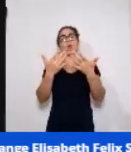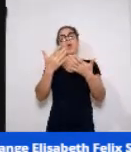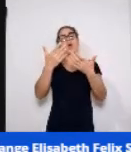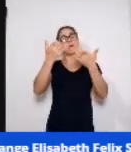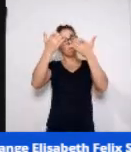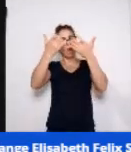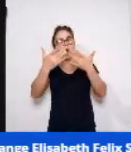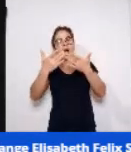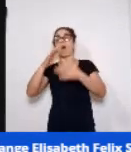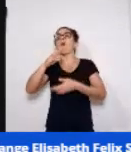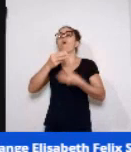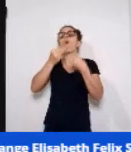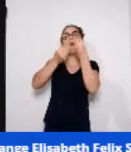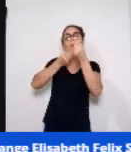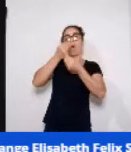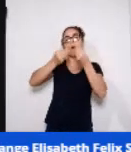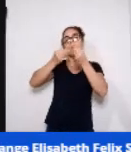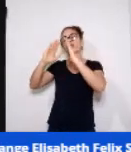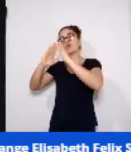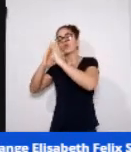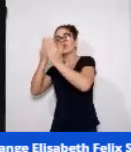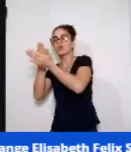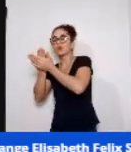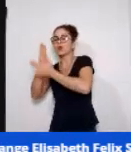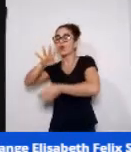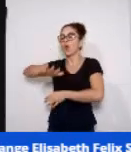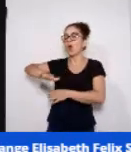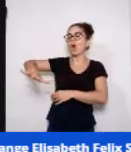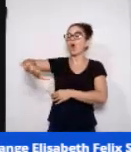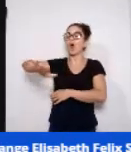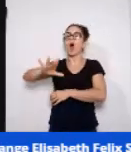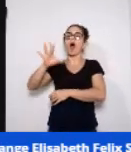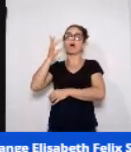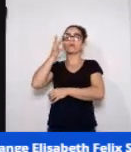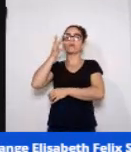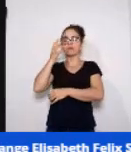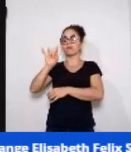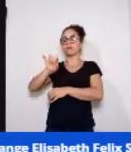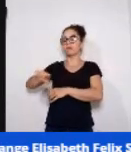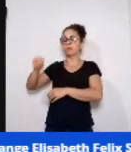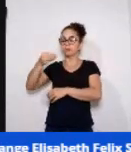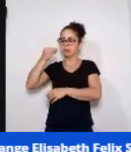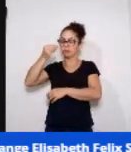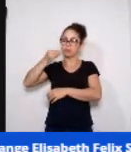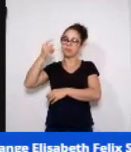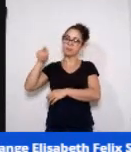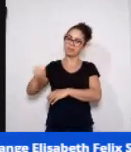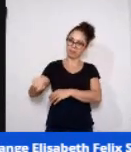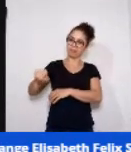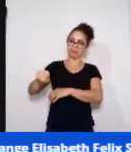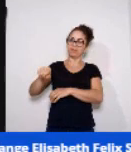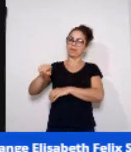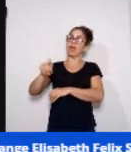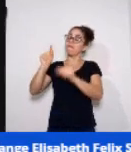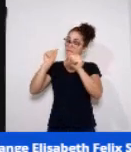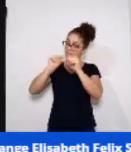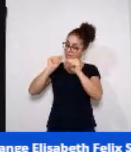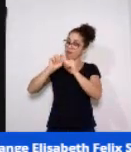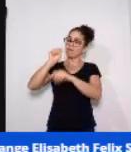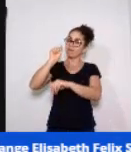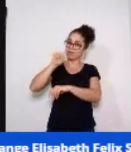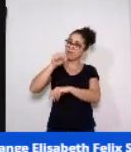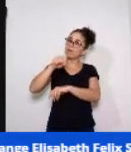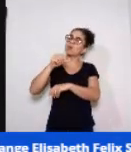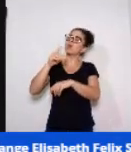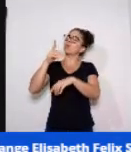nossa realidade, mostrar que a gente fez sim o nosso dever de casa com muito